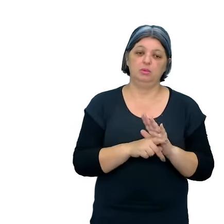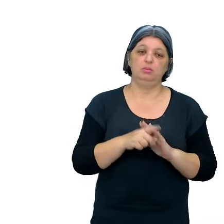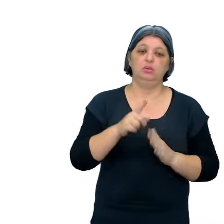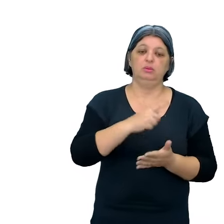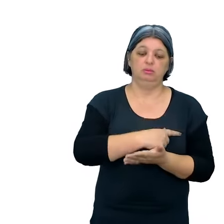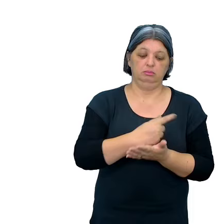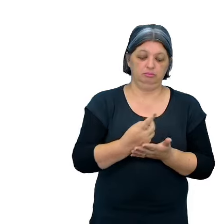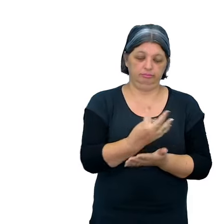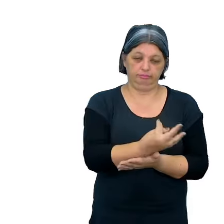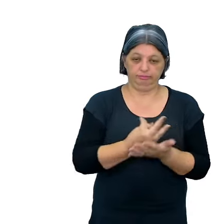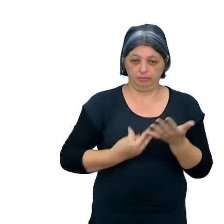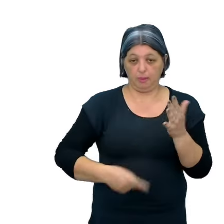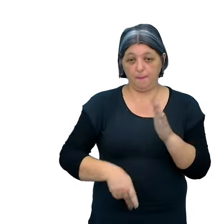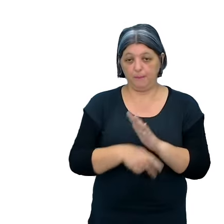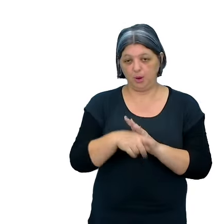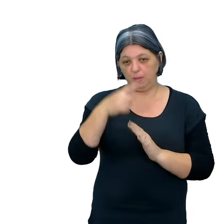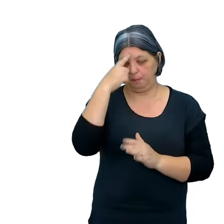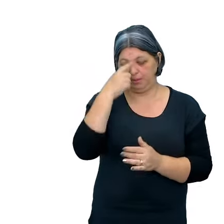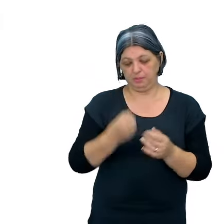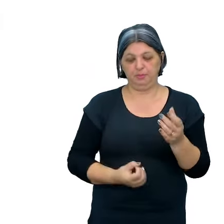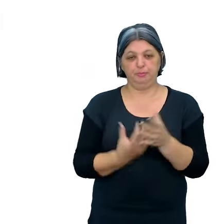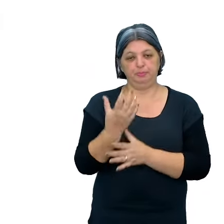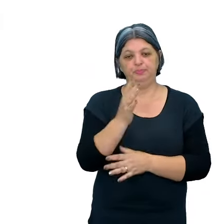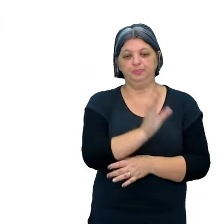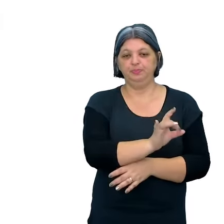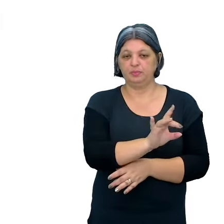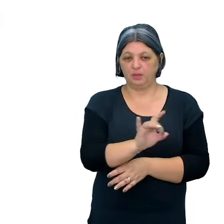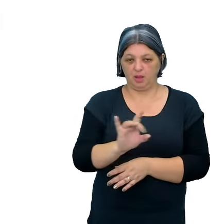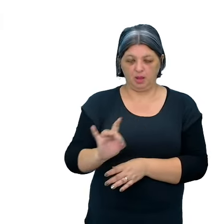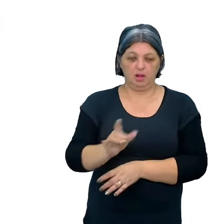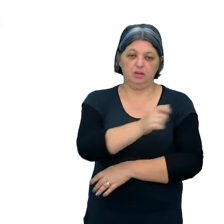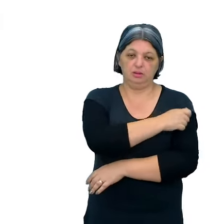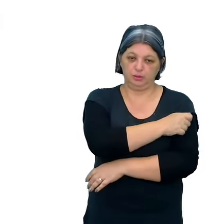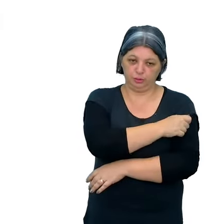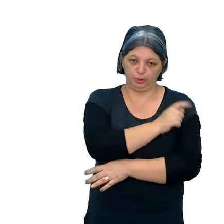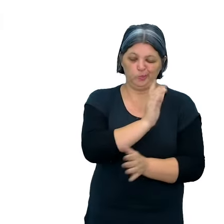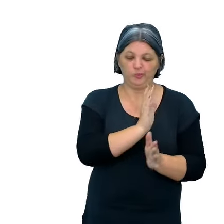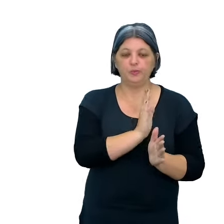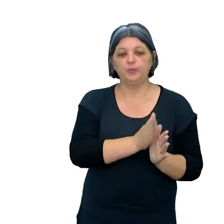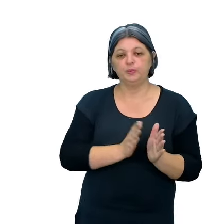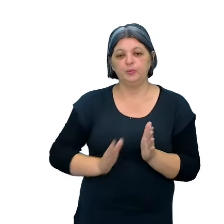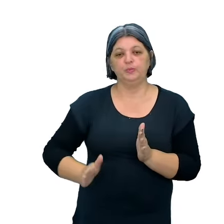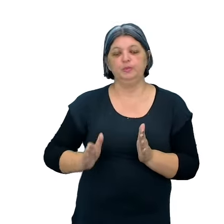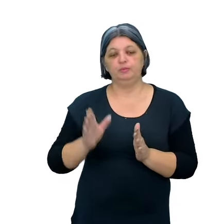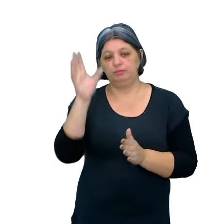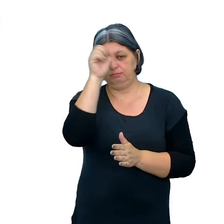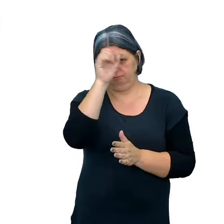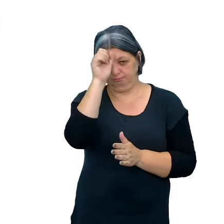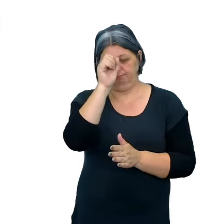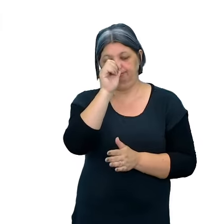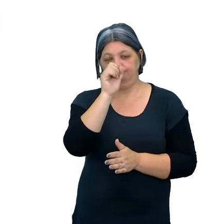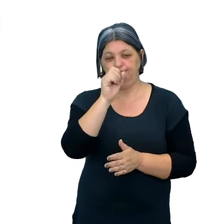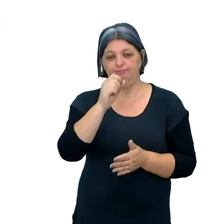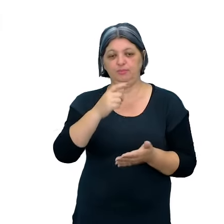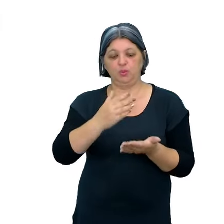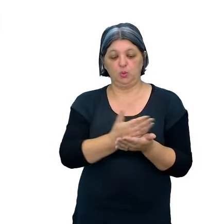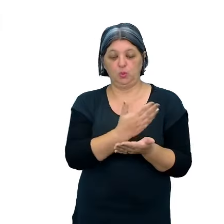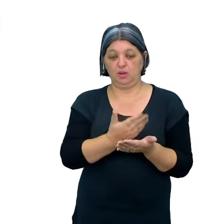textual pelos estudantes ao longo de cada sequência de atividades do material do Aprender Sempre. Então, essa